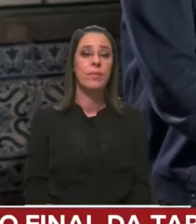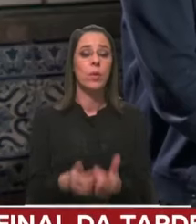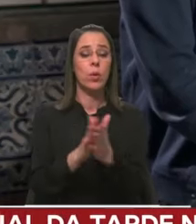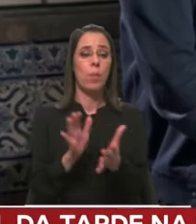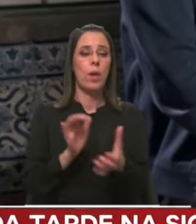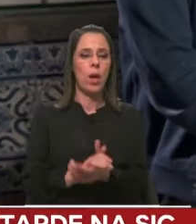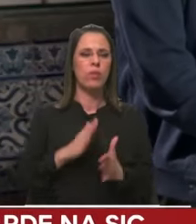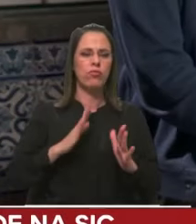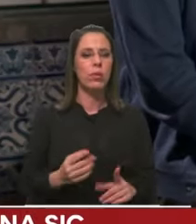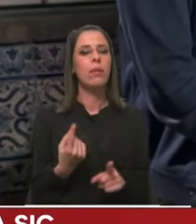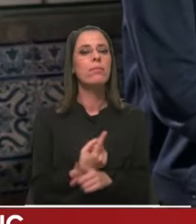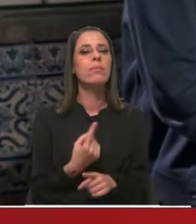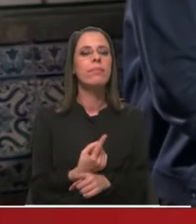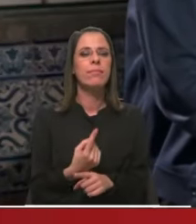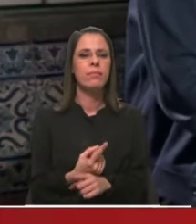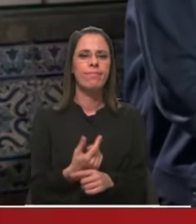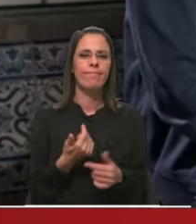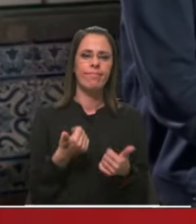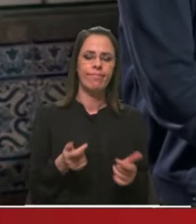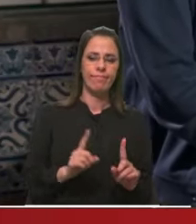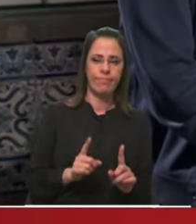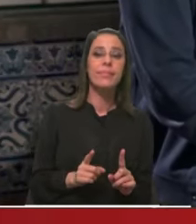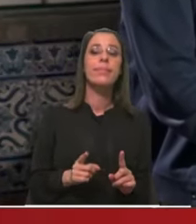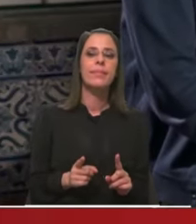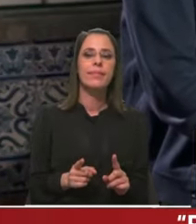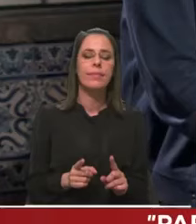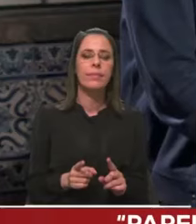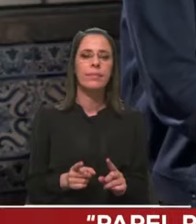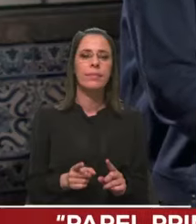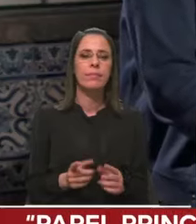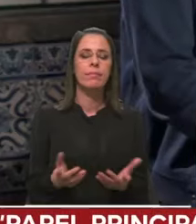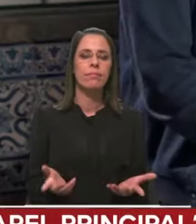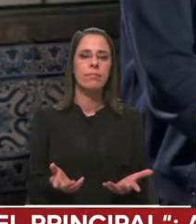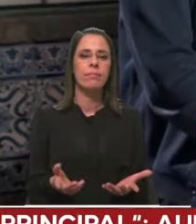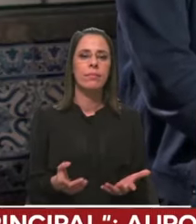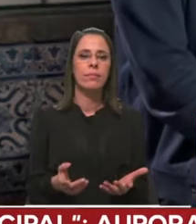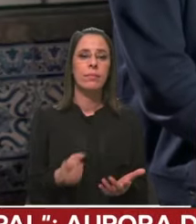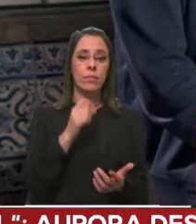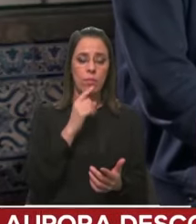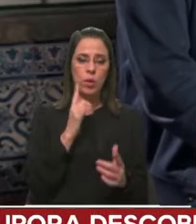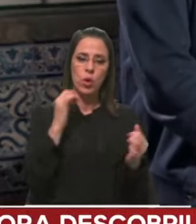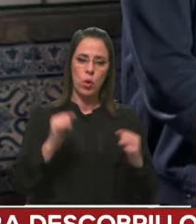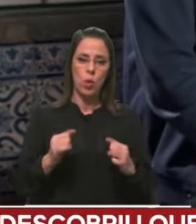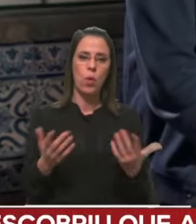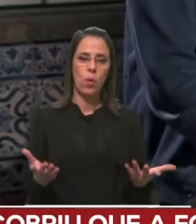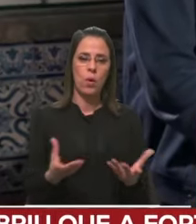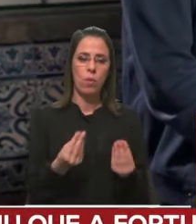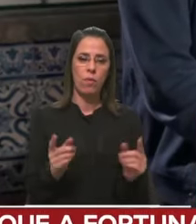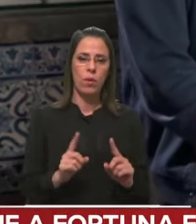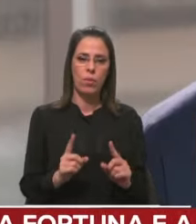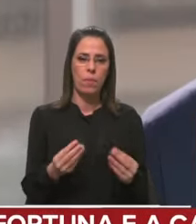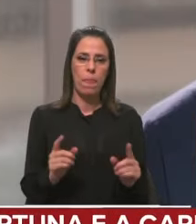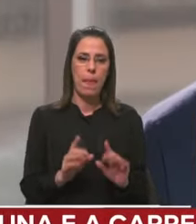todos os casais nós já passámos por momentos menos bons. Uhum. Embora acho que podes concordar que não foram assim tantos.